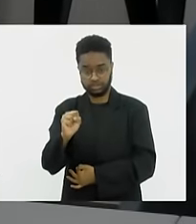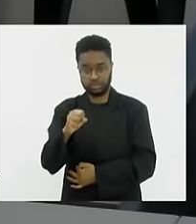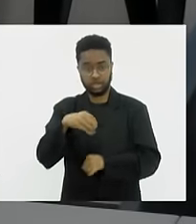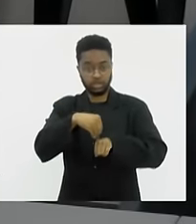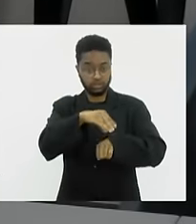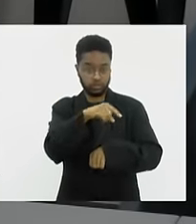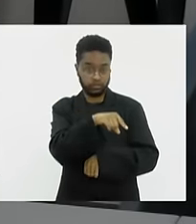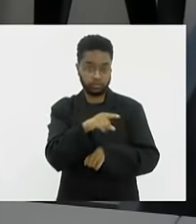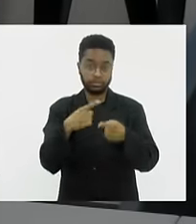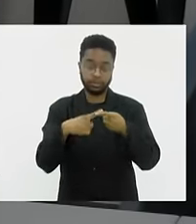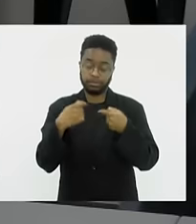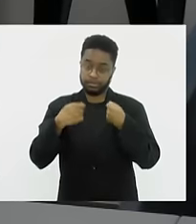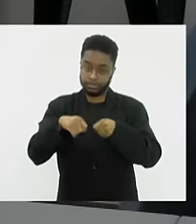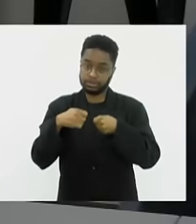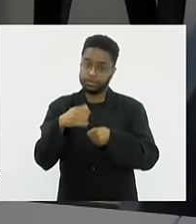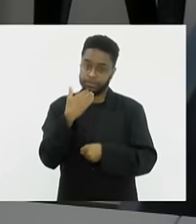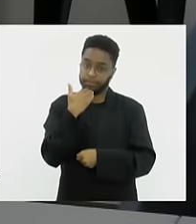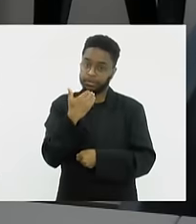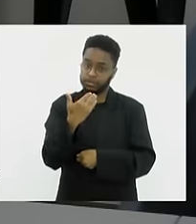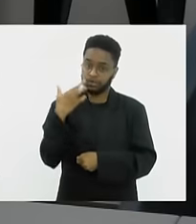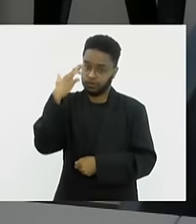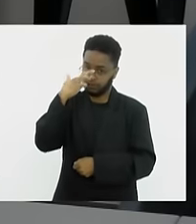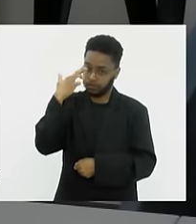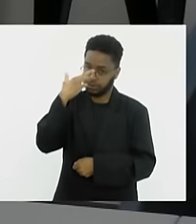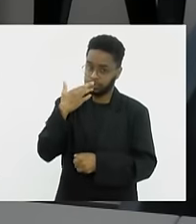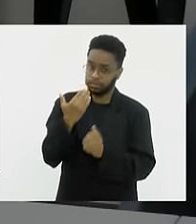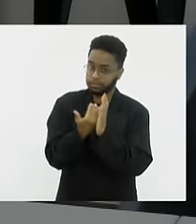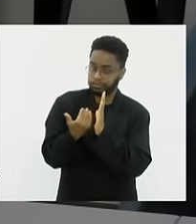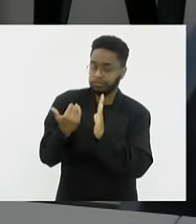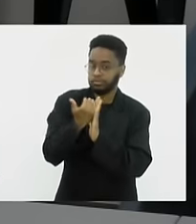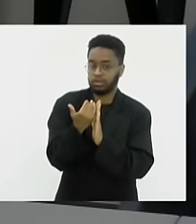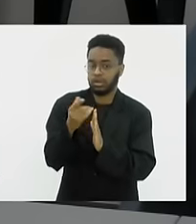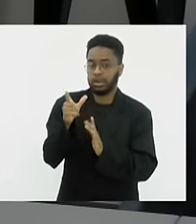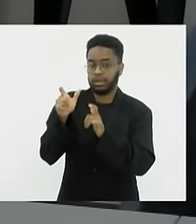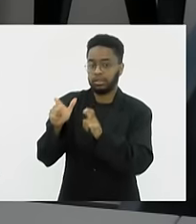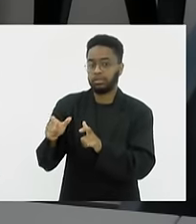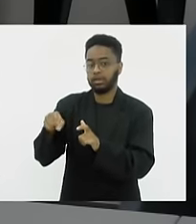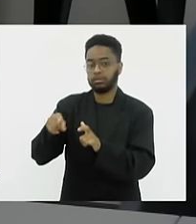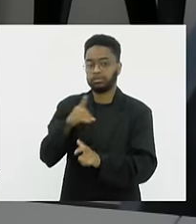uma fiscalização maior, intensa, em Duque de Caxias.